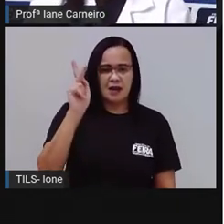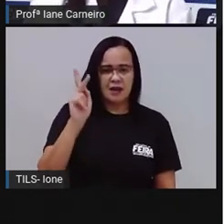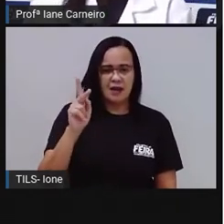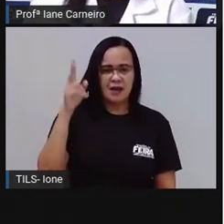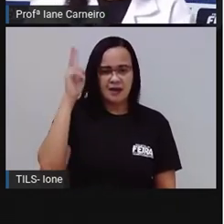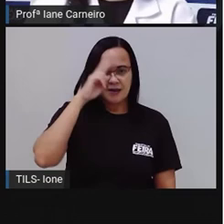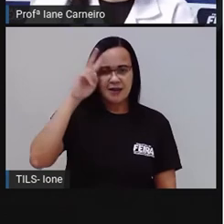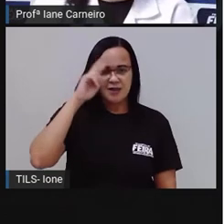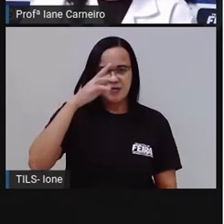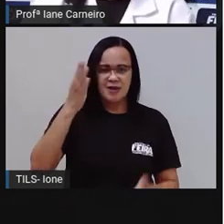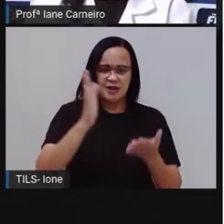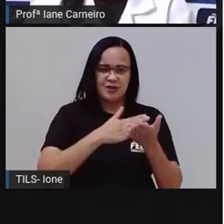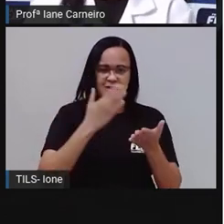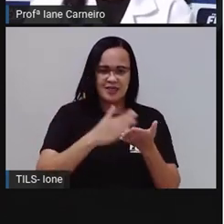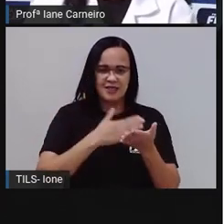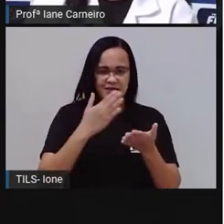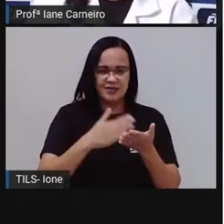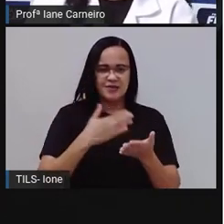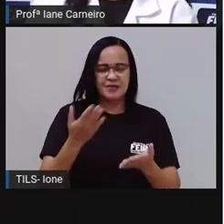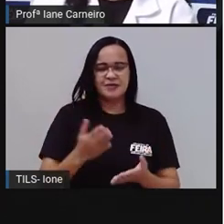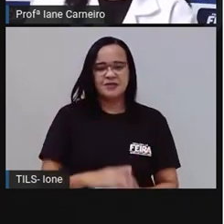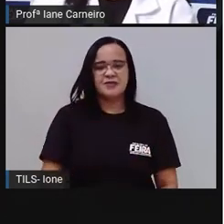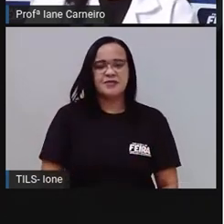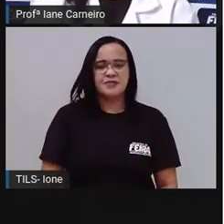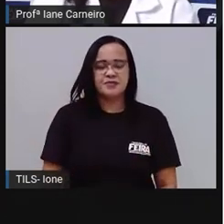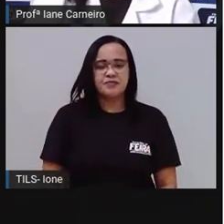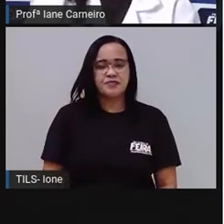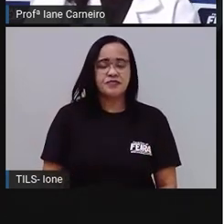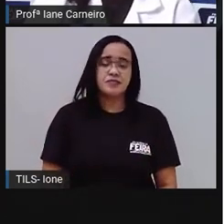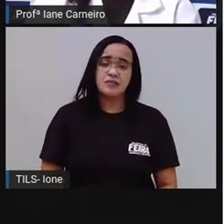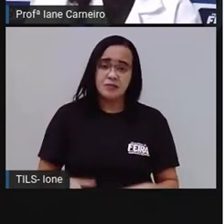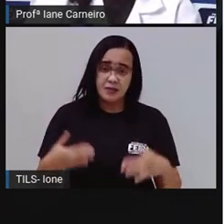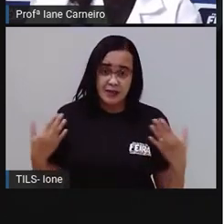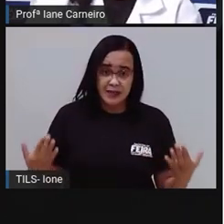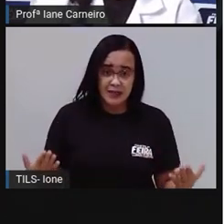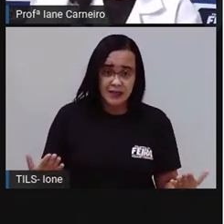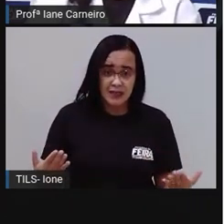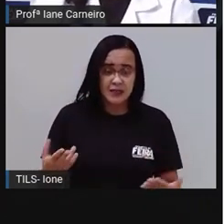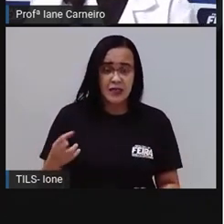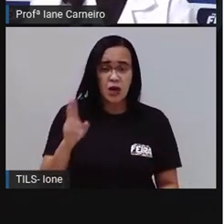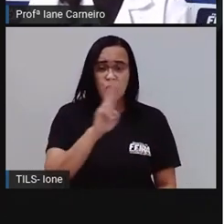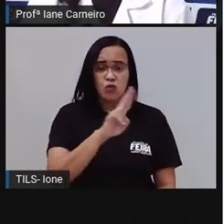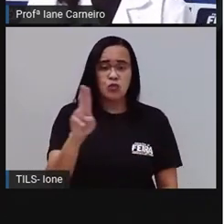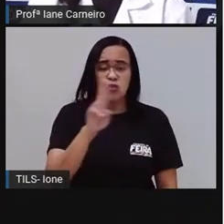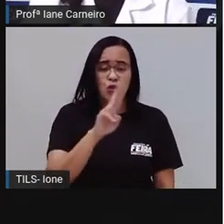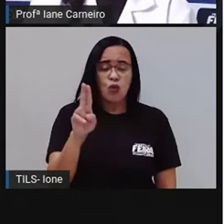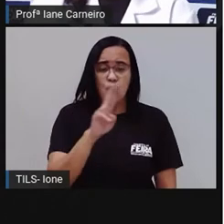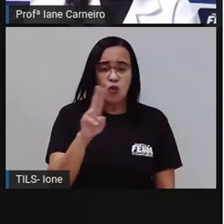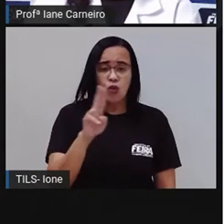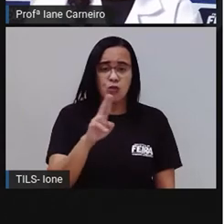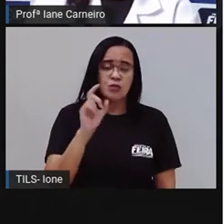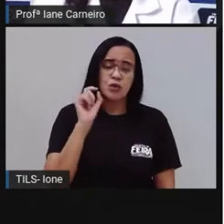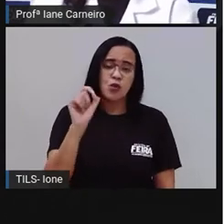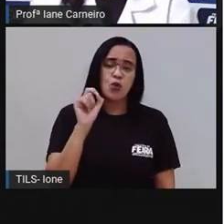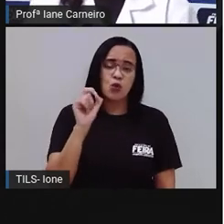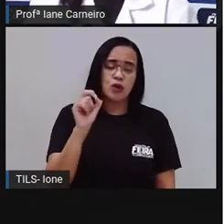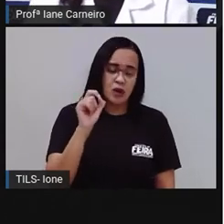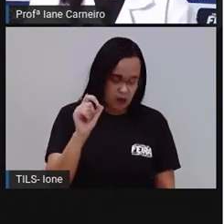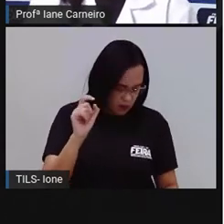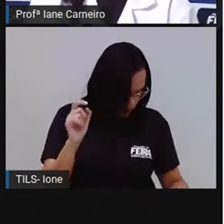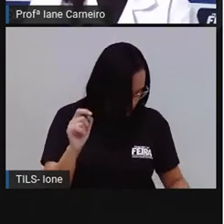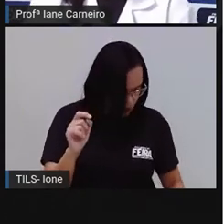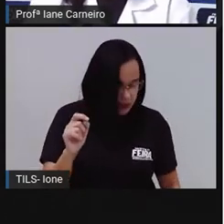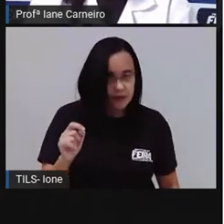também falou isso para vocês, né? Então, aqui nesses nomes, ó, nesses nomes que a Pró escreveu aqui, o C vai ter som